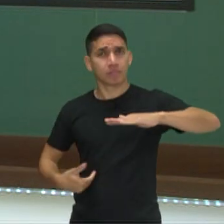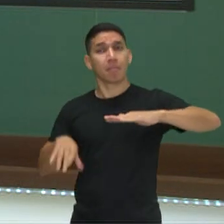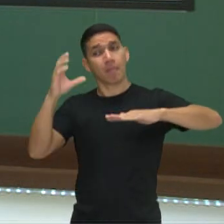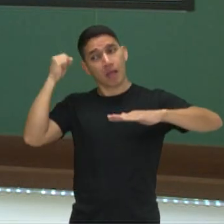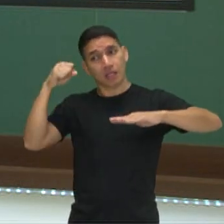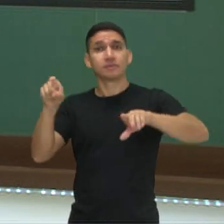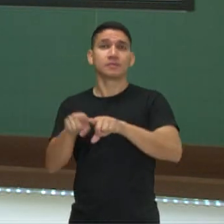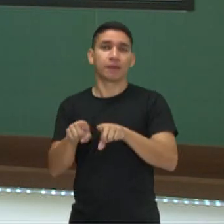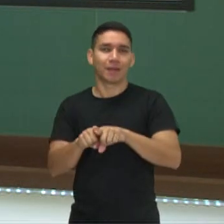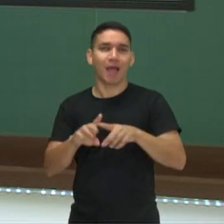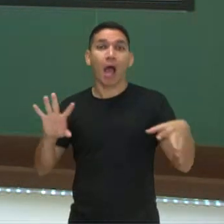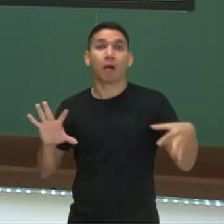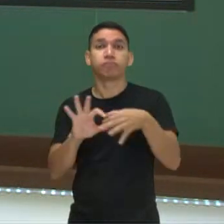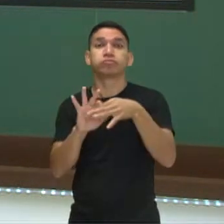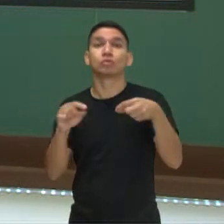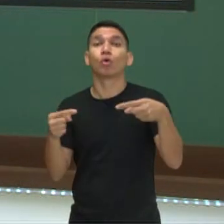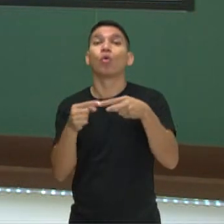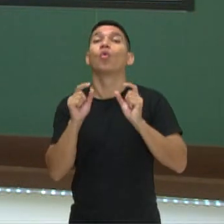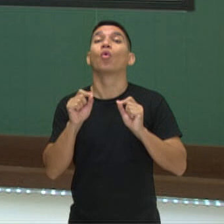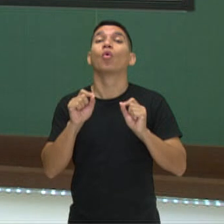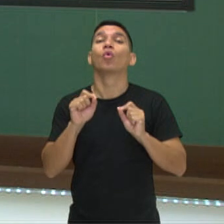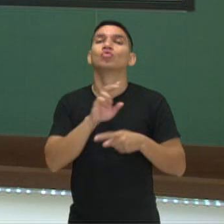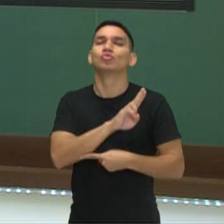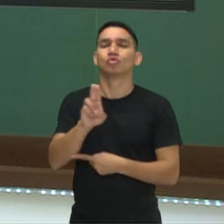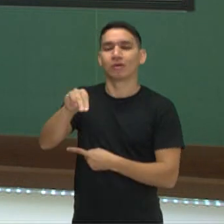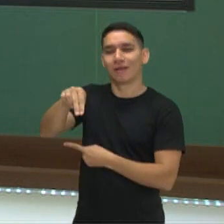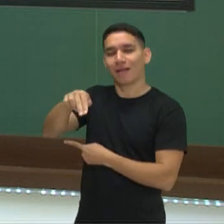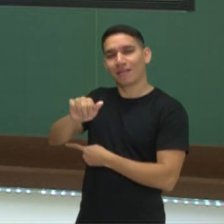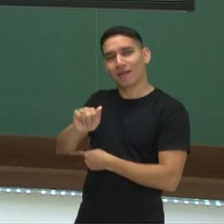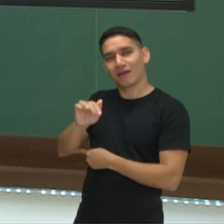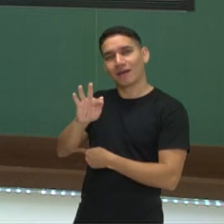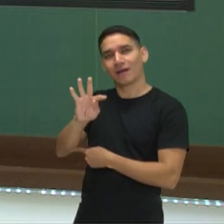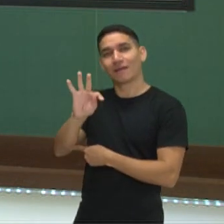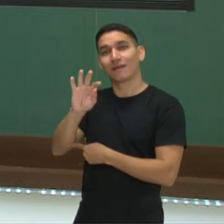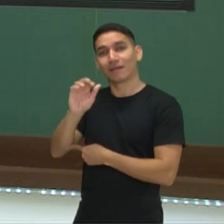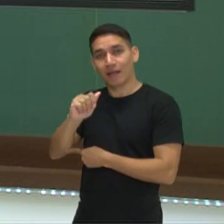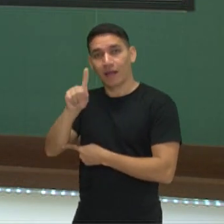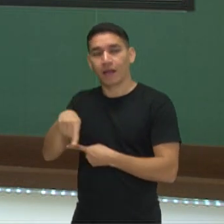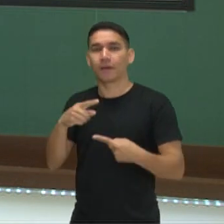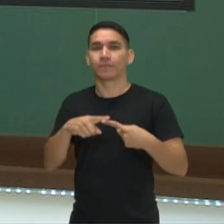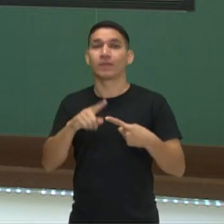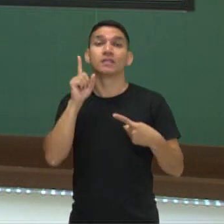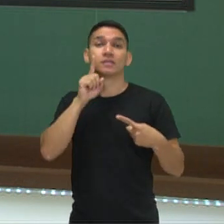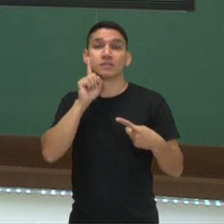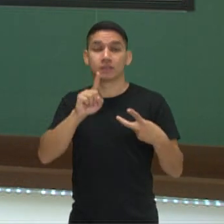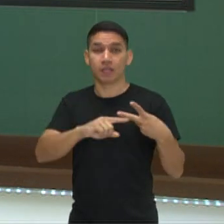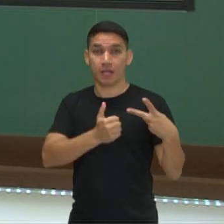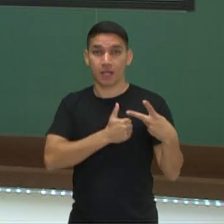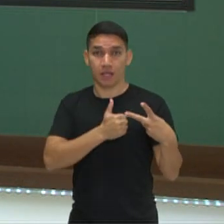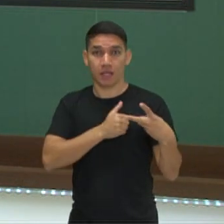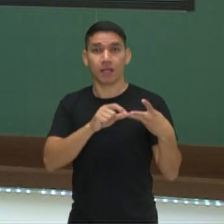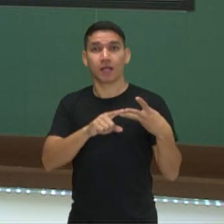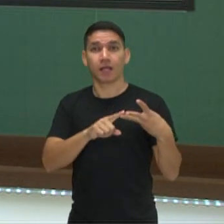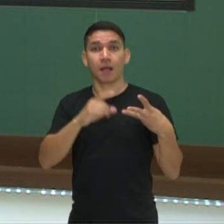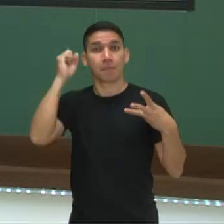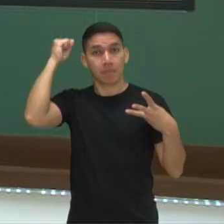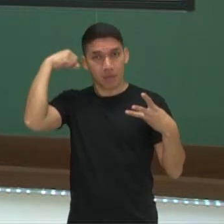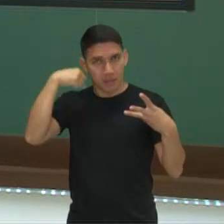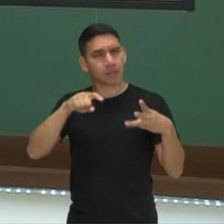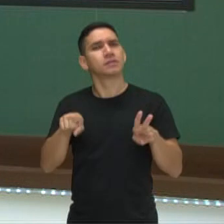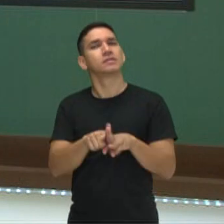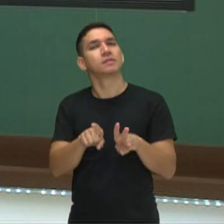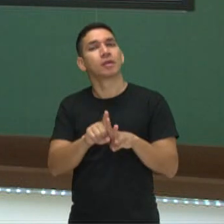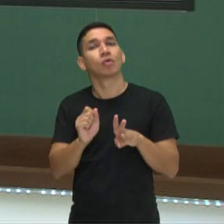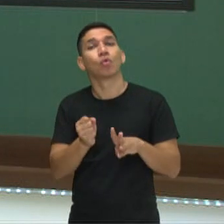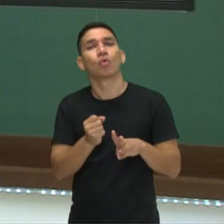chamado NAFTA, que é um grupo formado aí principalmente por Estados Unidos, Canadá e o México. Temos também aí a colaboração